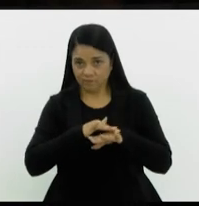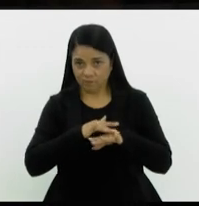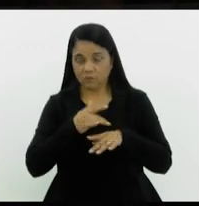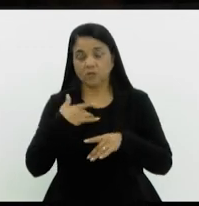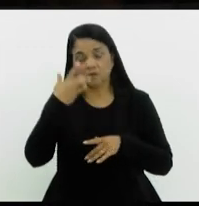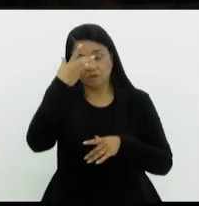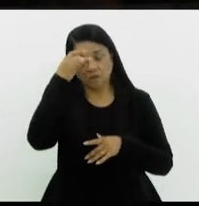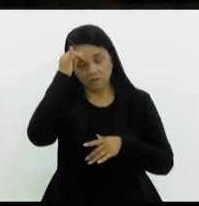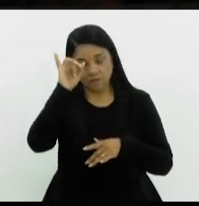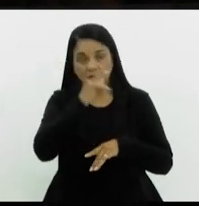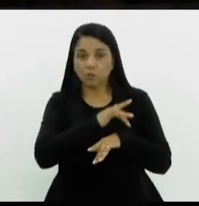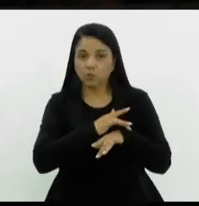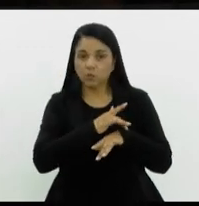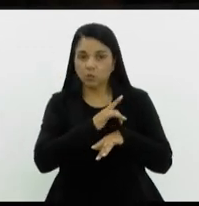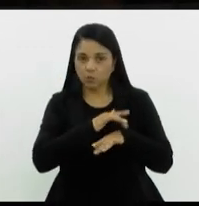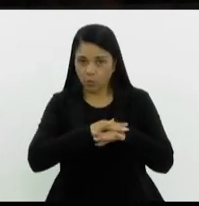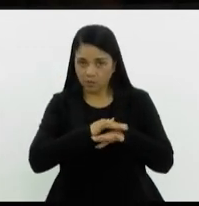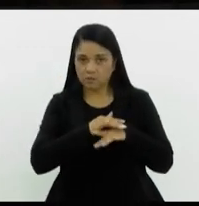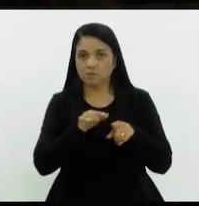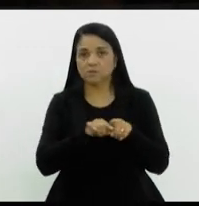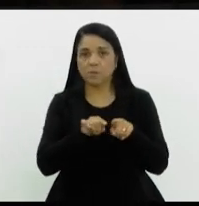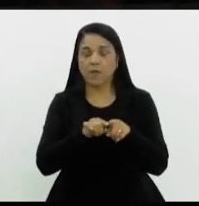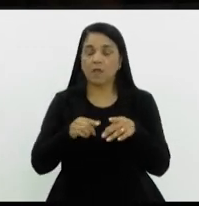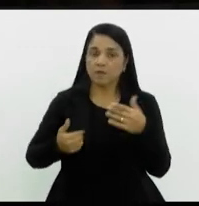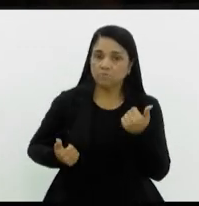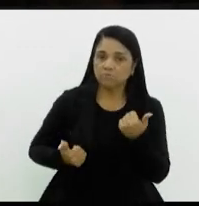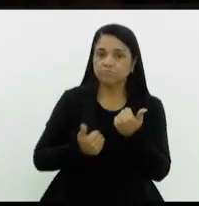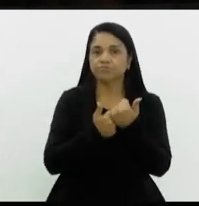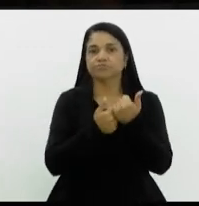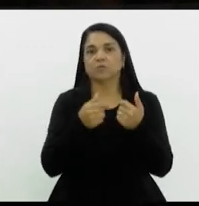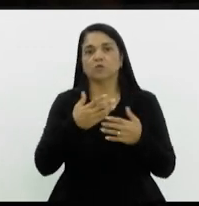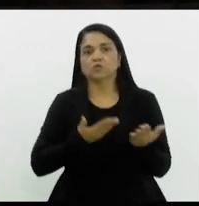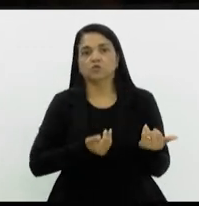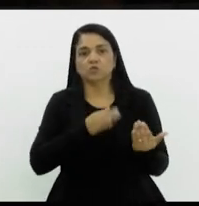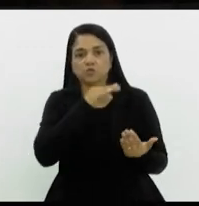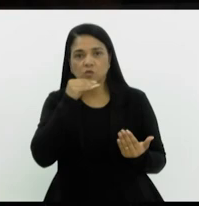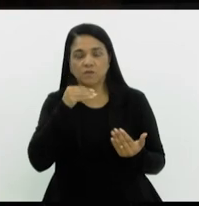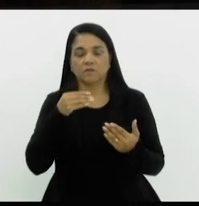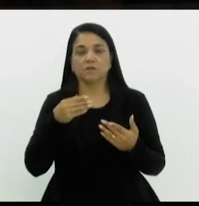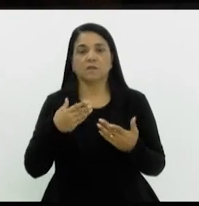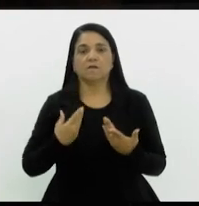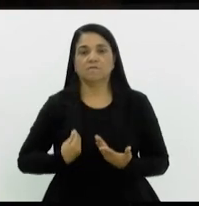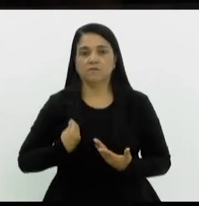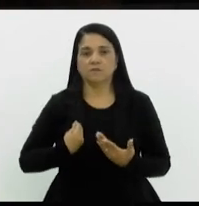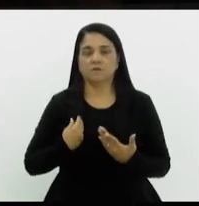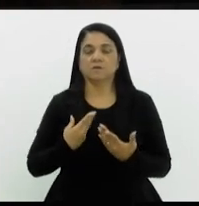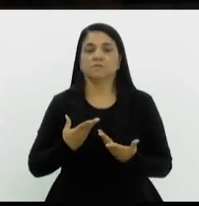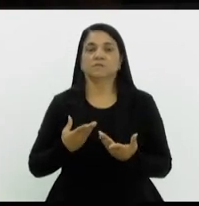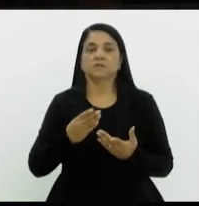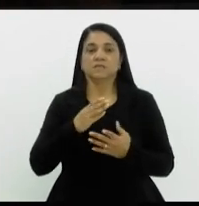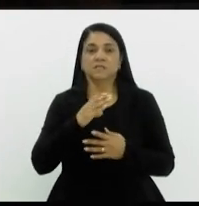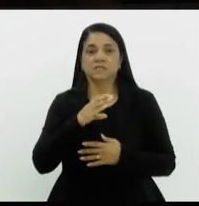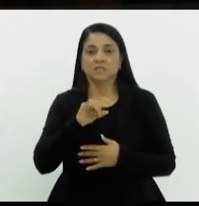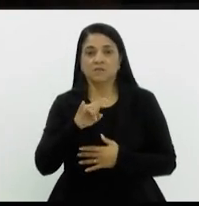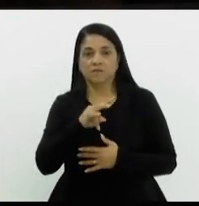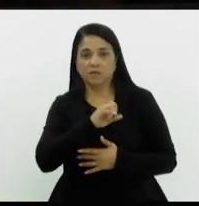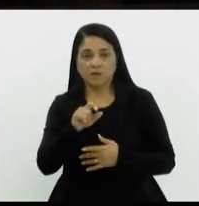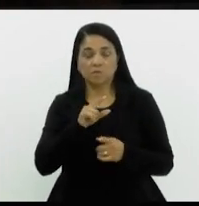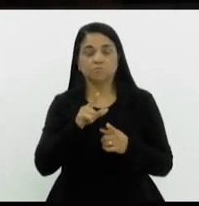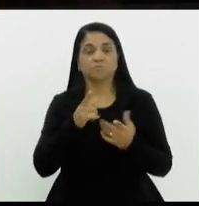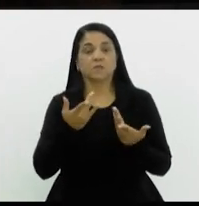a relevância de engajar os jovens na vida cívica e política. Muitos se